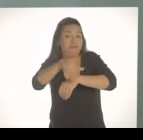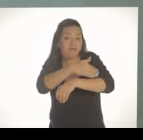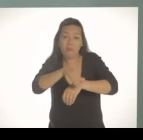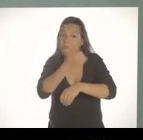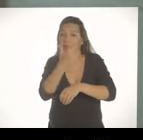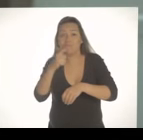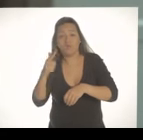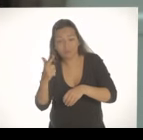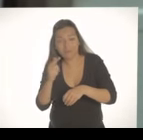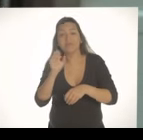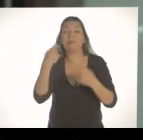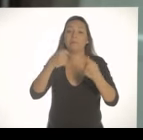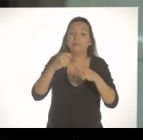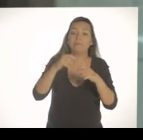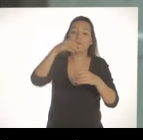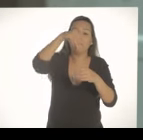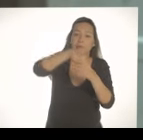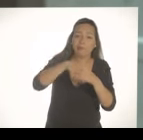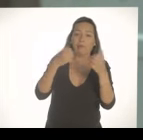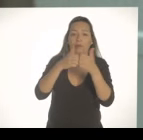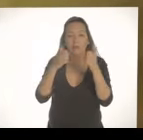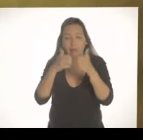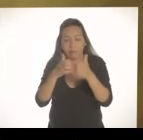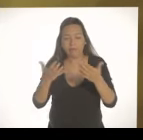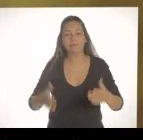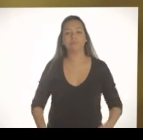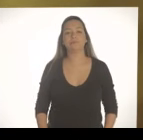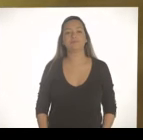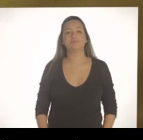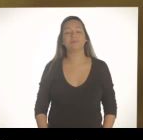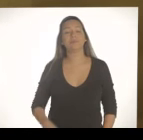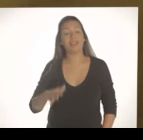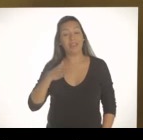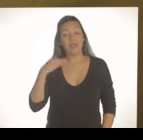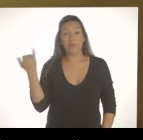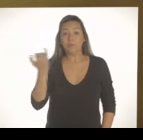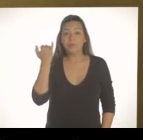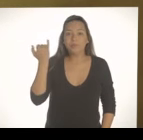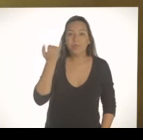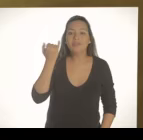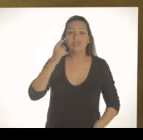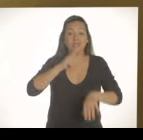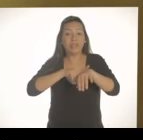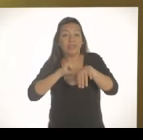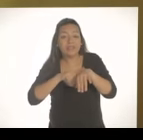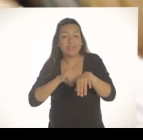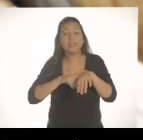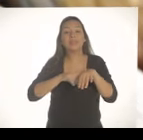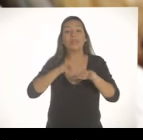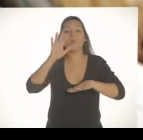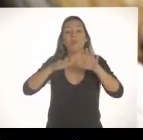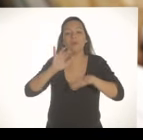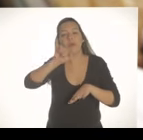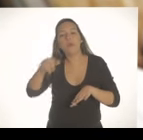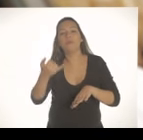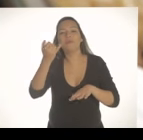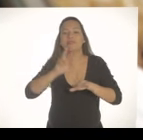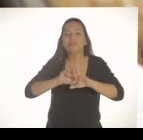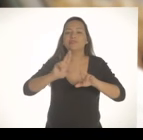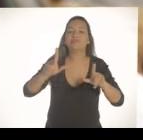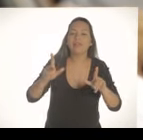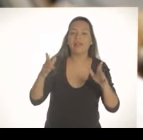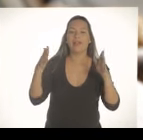que em casa, com a família. Uma situação que eu ligo muito à qualidade de vida. É um horário que eu poderia estar aproveitando de outra maneira,